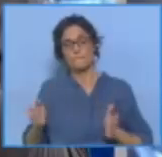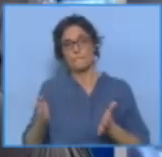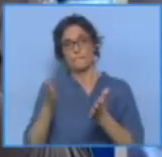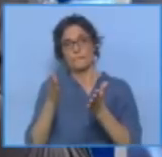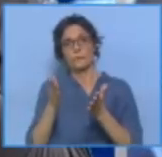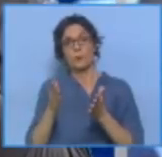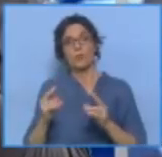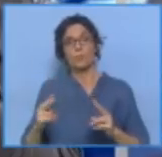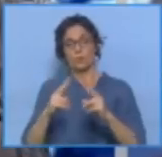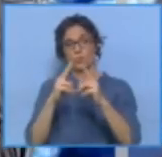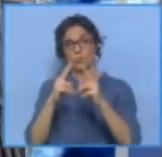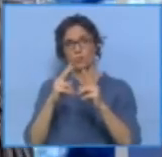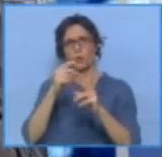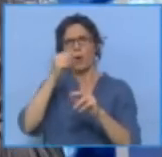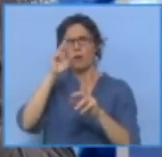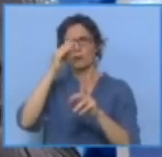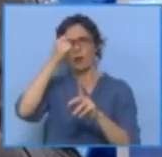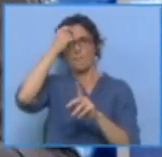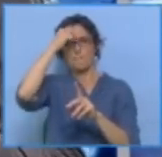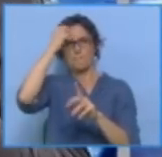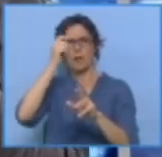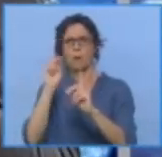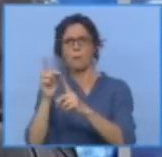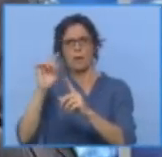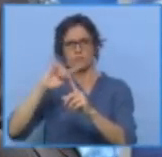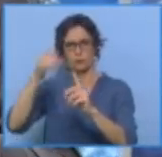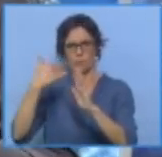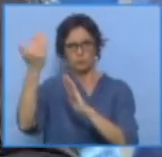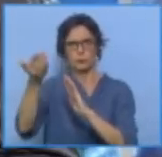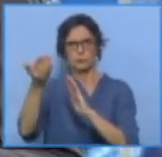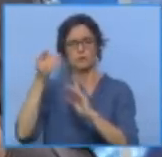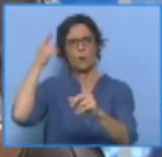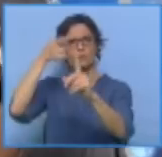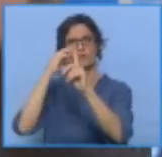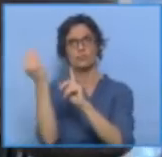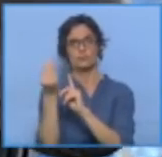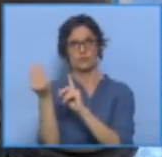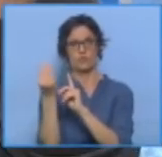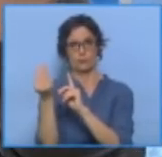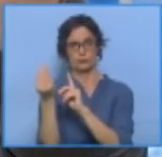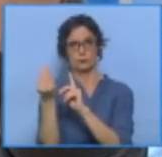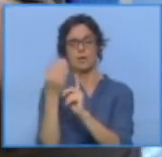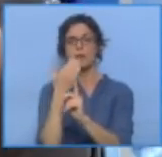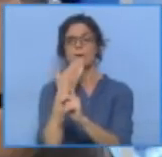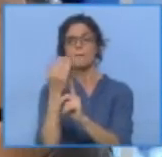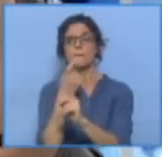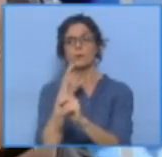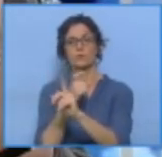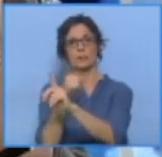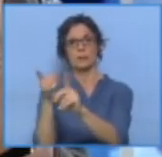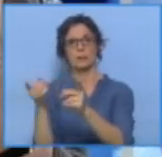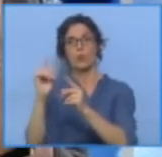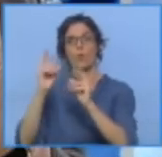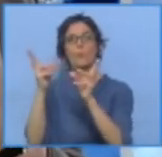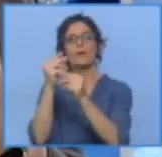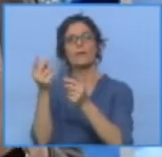em maio do próximo ano, ou março, já não sei, sobretudo para jovens, para reinventar uma nova economia para o